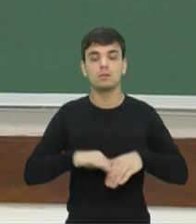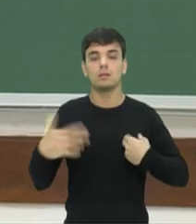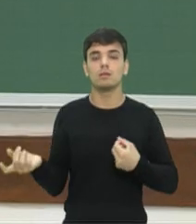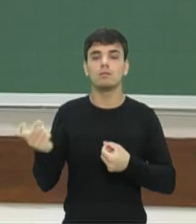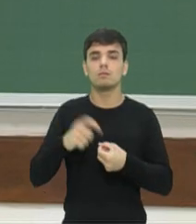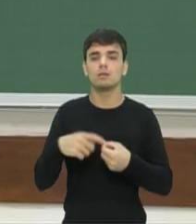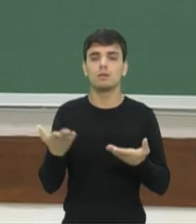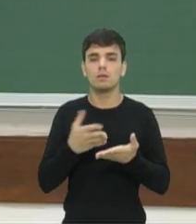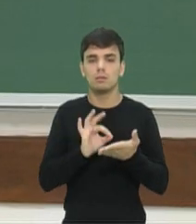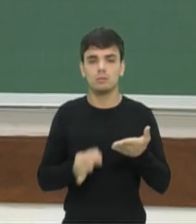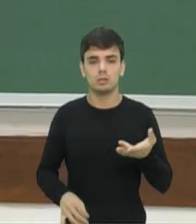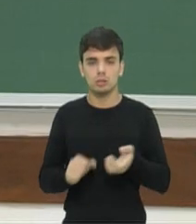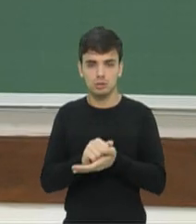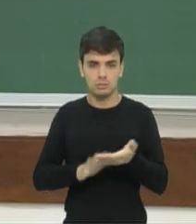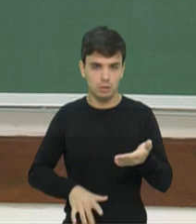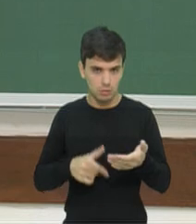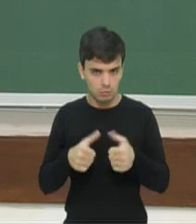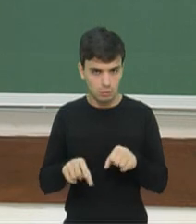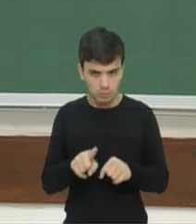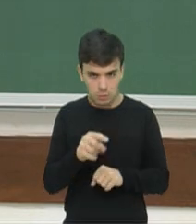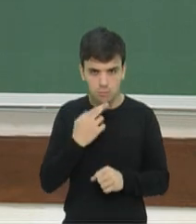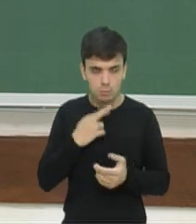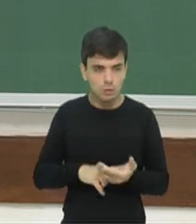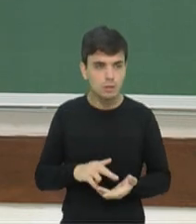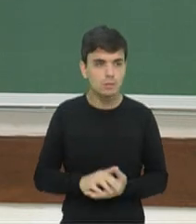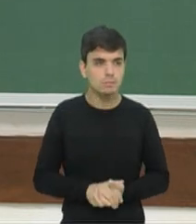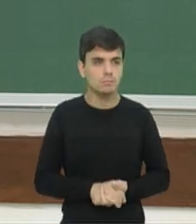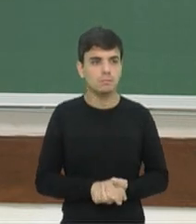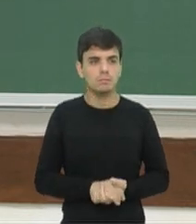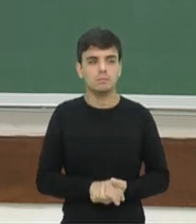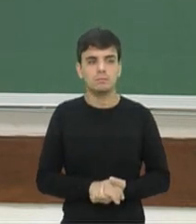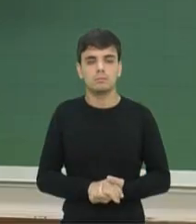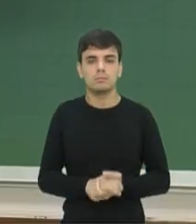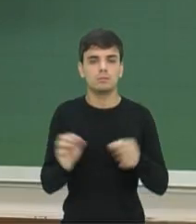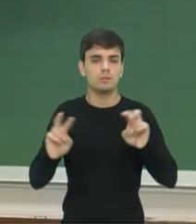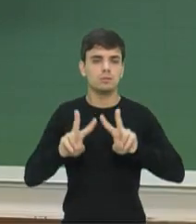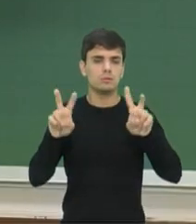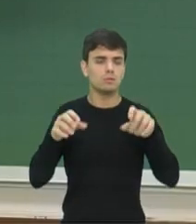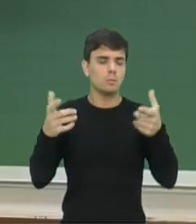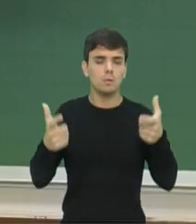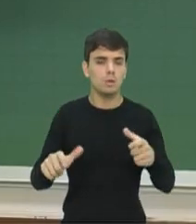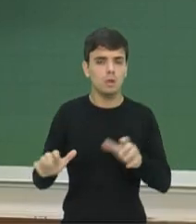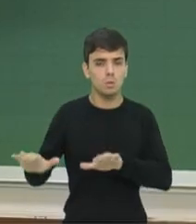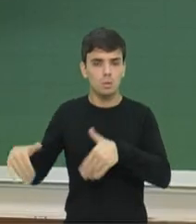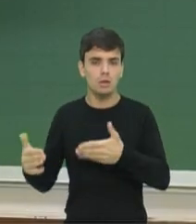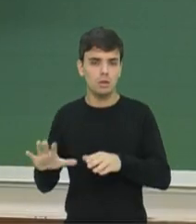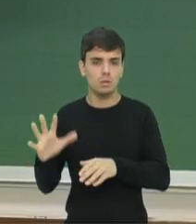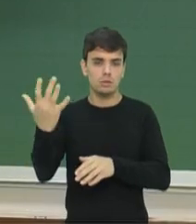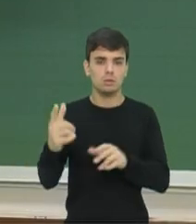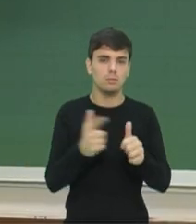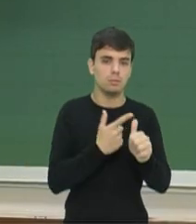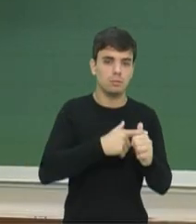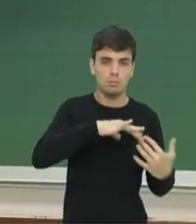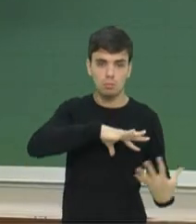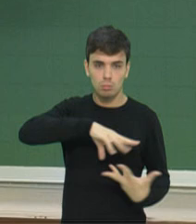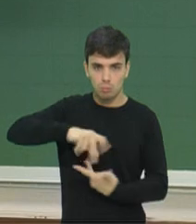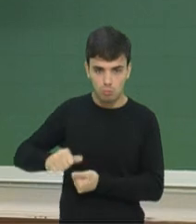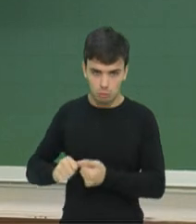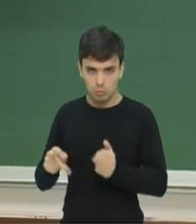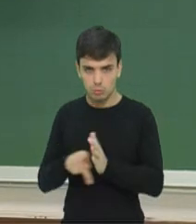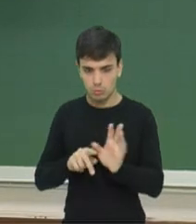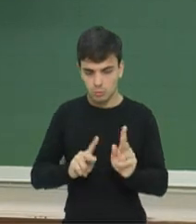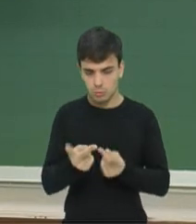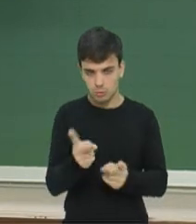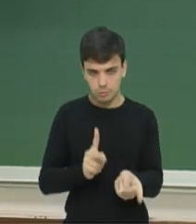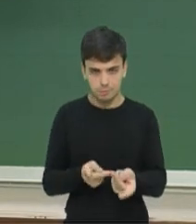Retornando então, pessoal, com a correção do quiz que tinha ficado aqui para vocês, que era onde e quando foi realizado o primeiro torneio mundial de